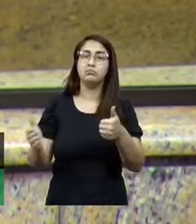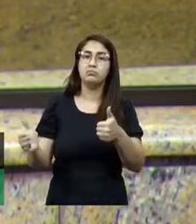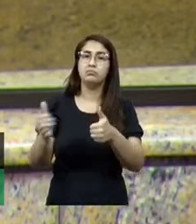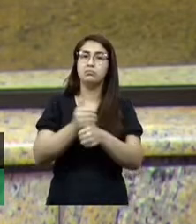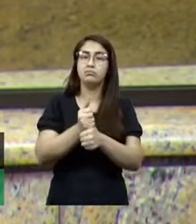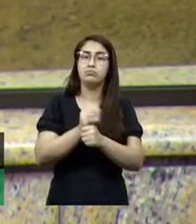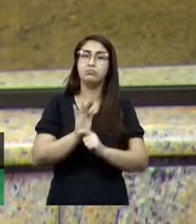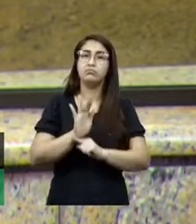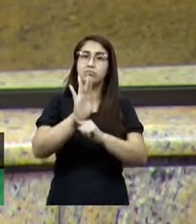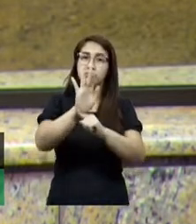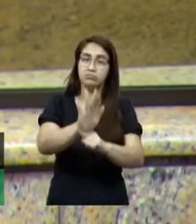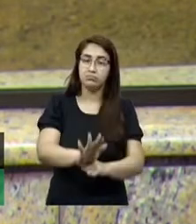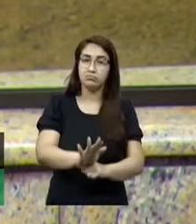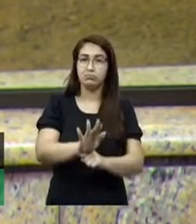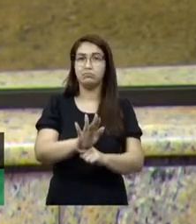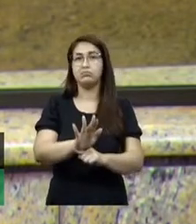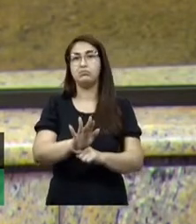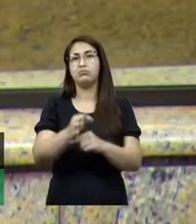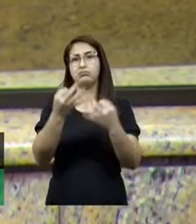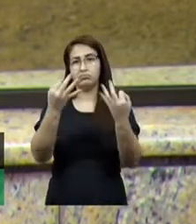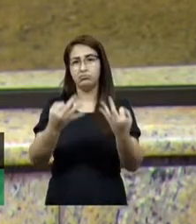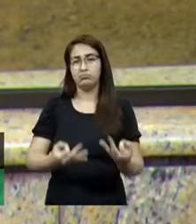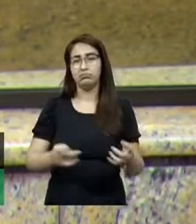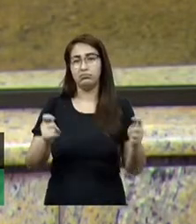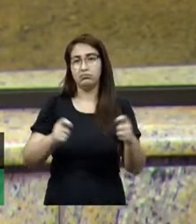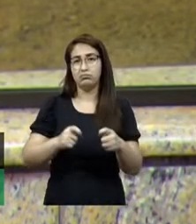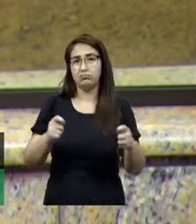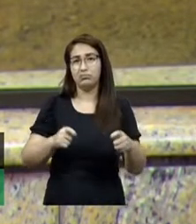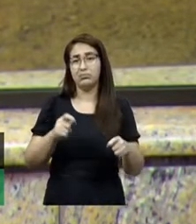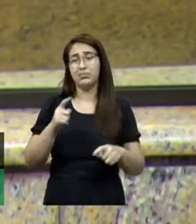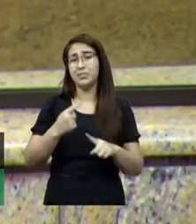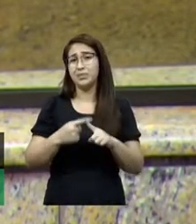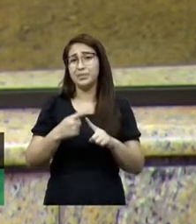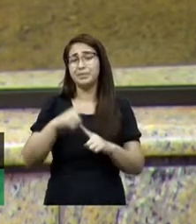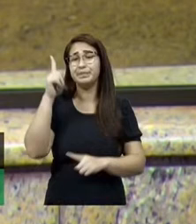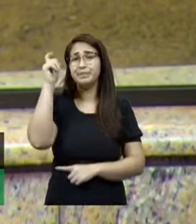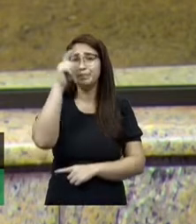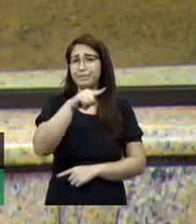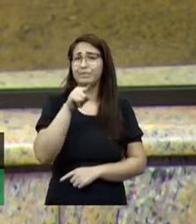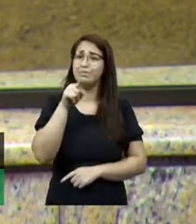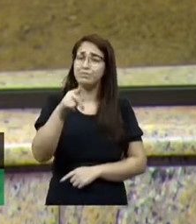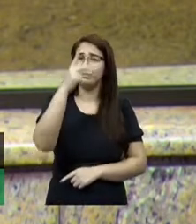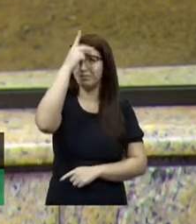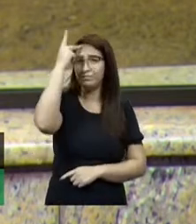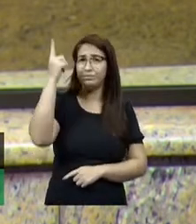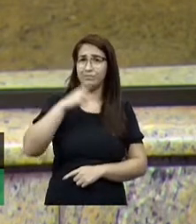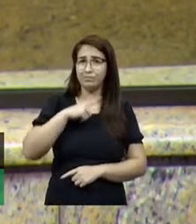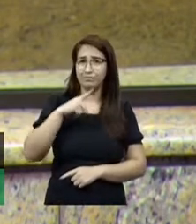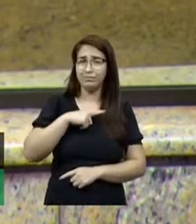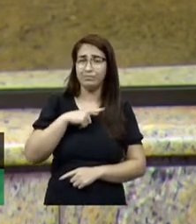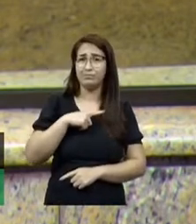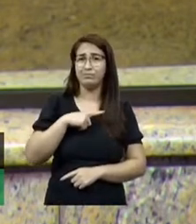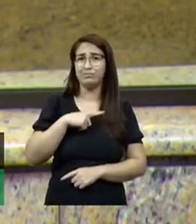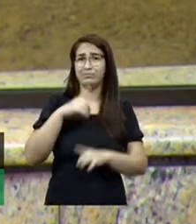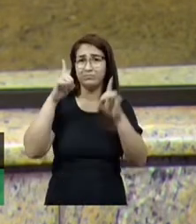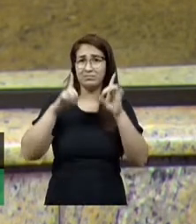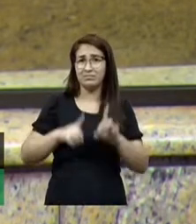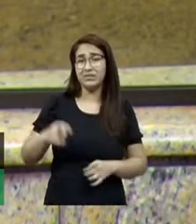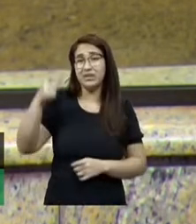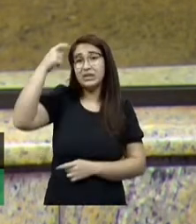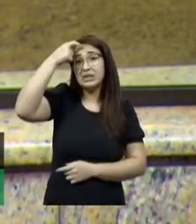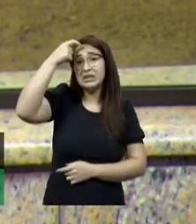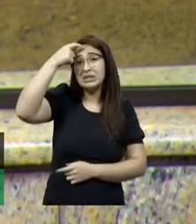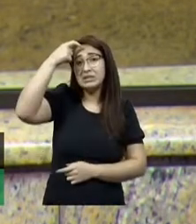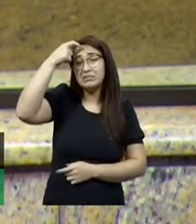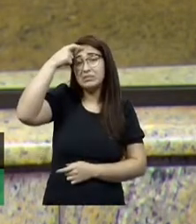para atender de uma maneira decente. É muito difícil uma pessoa com deficiência mental expor e se